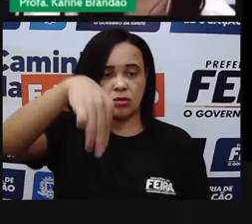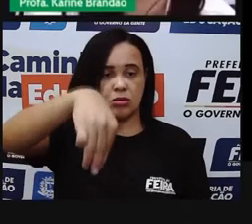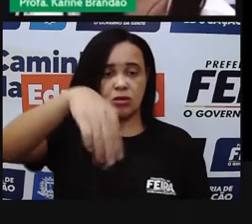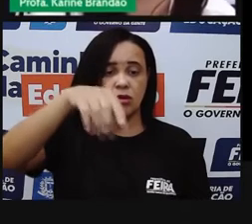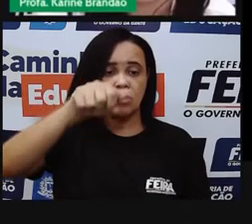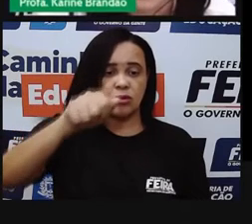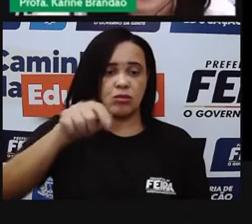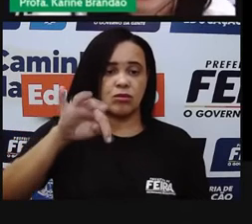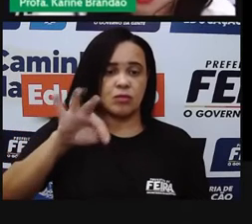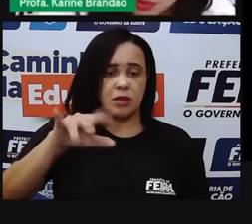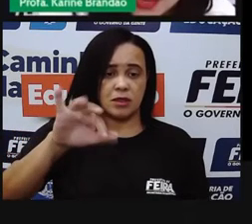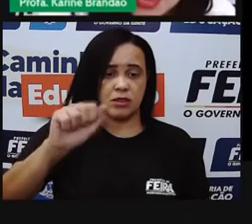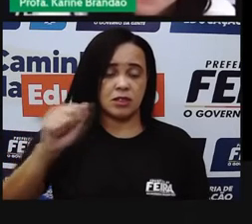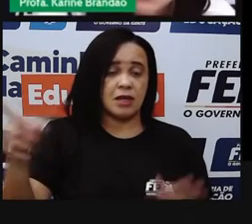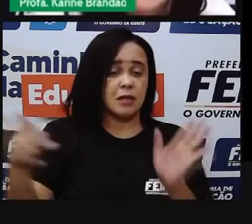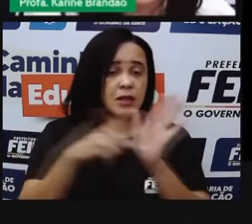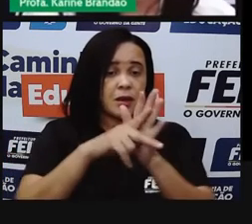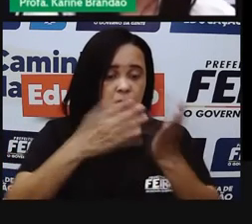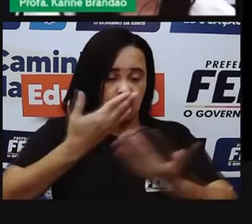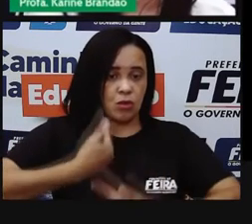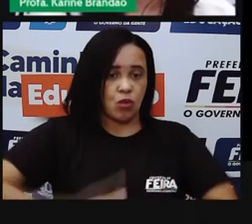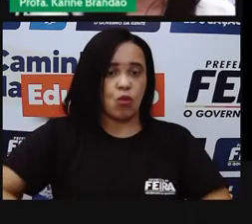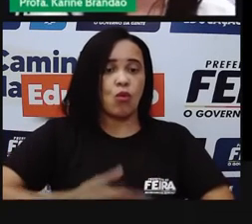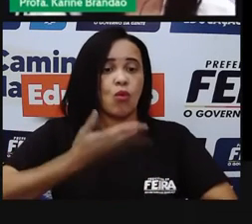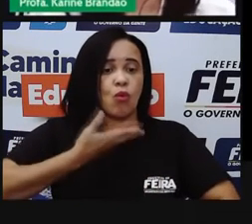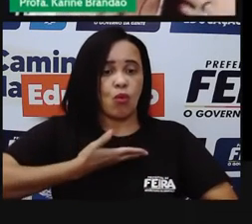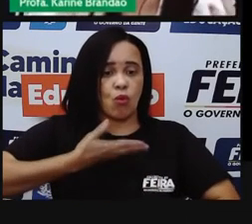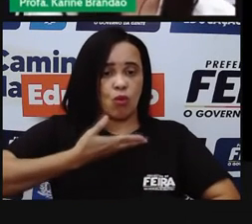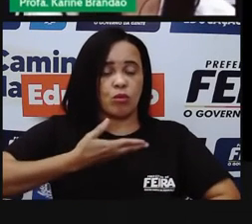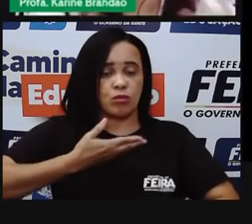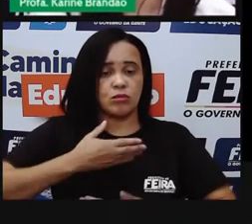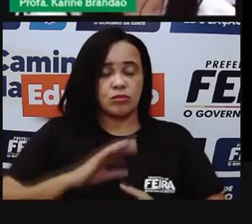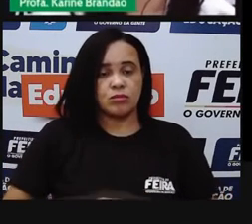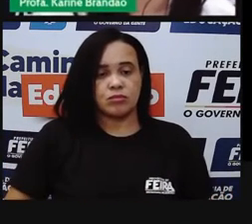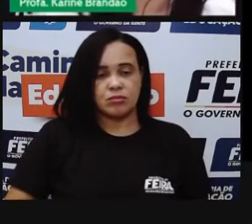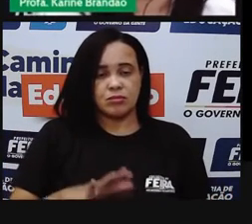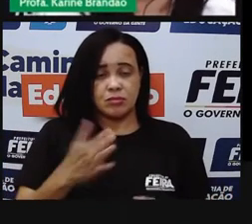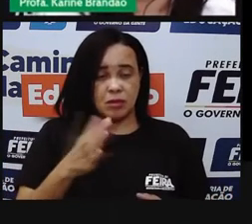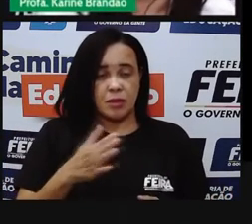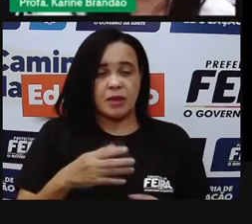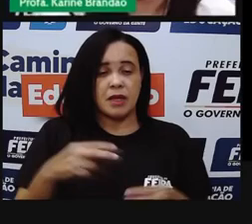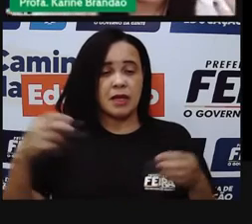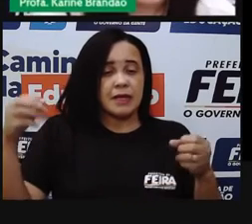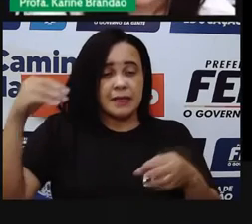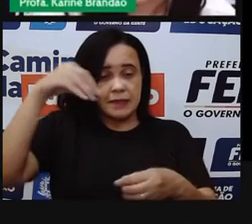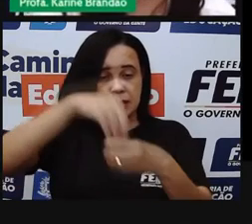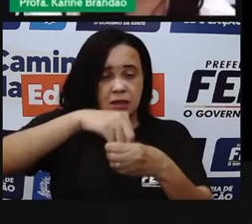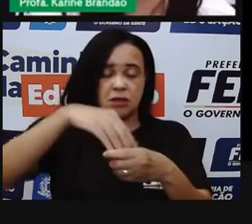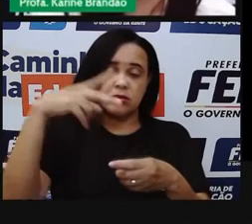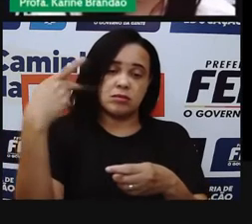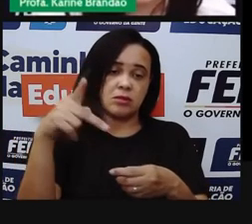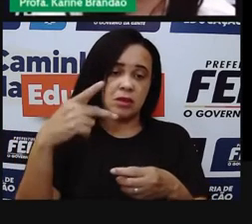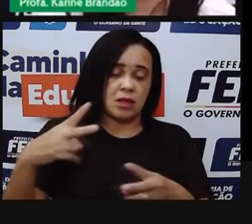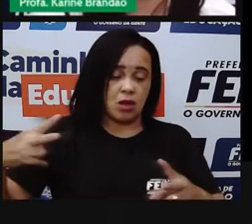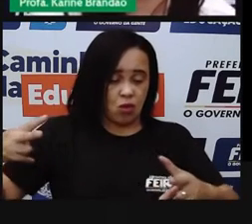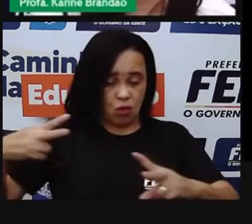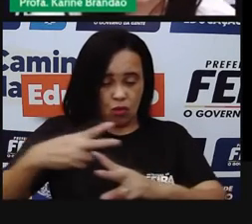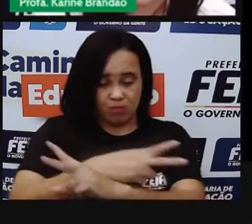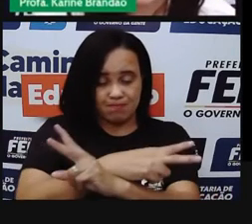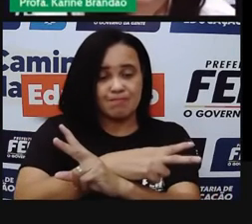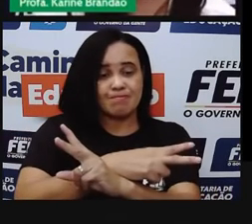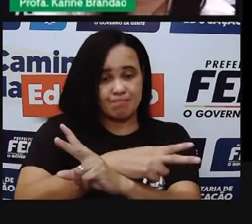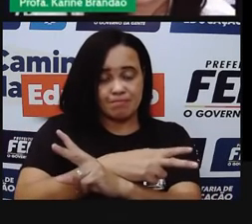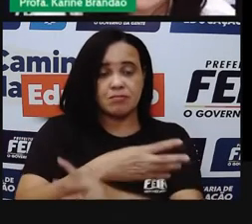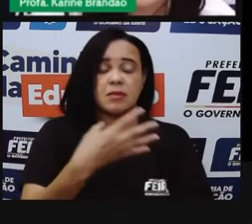que formam o nosso corpo, ok? E nelas tem os 46 cromossomos em cada uma